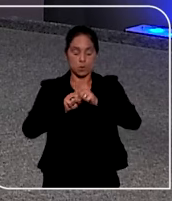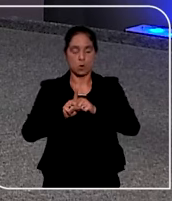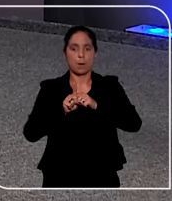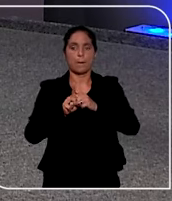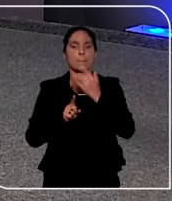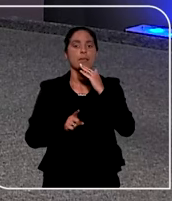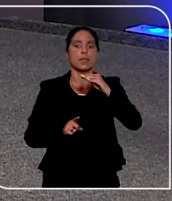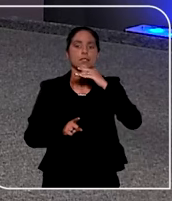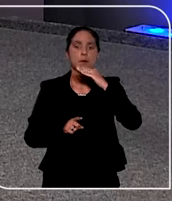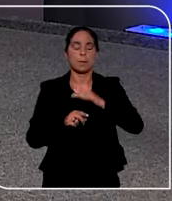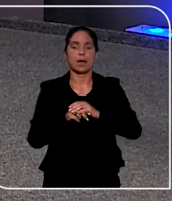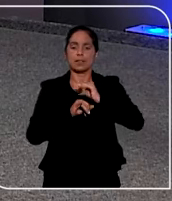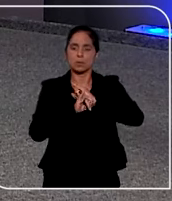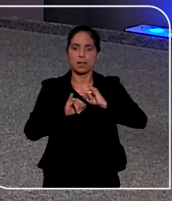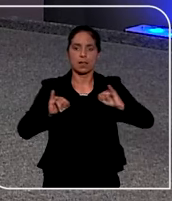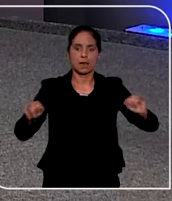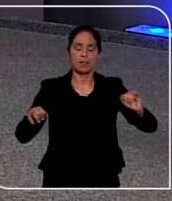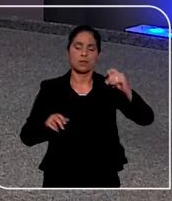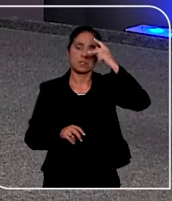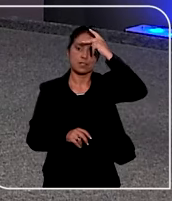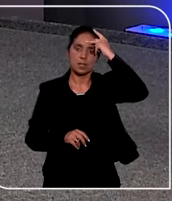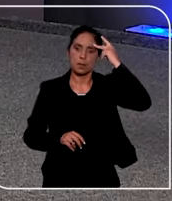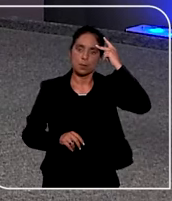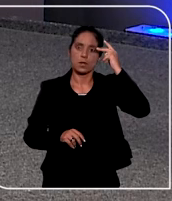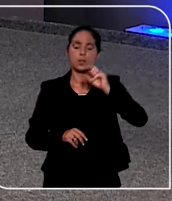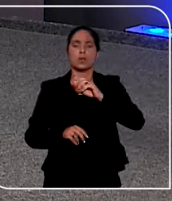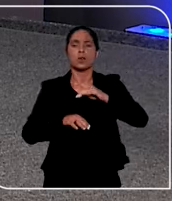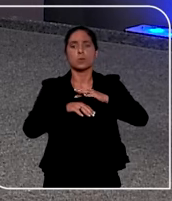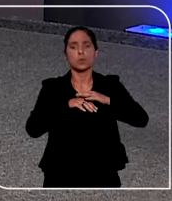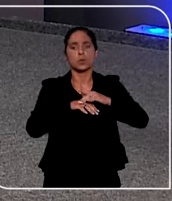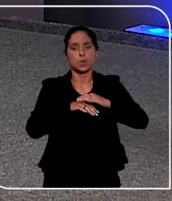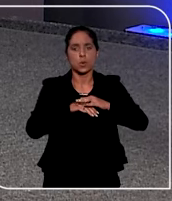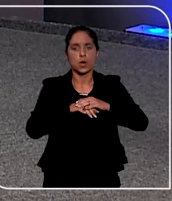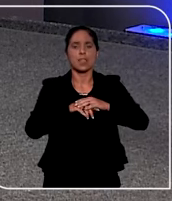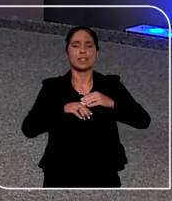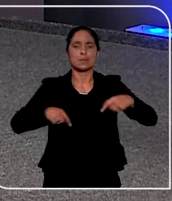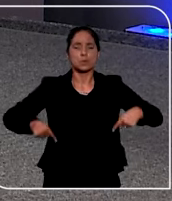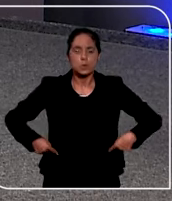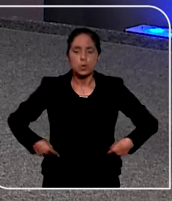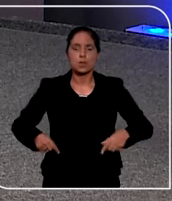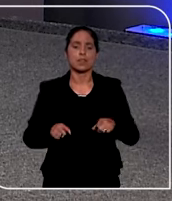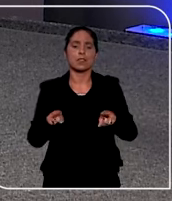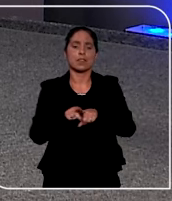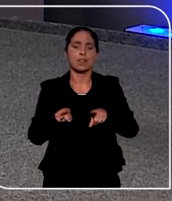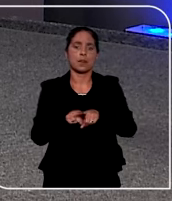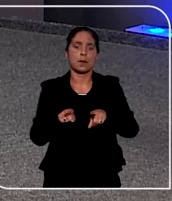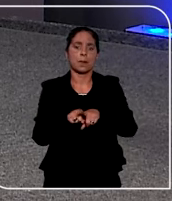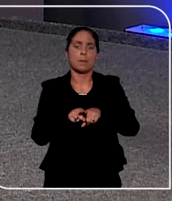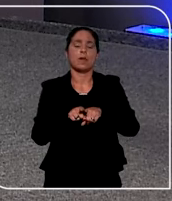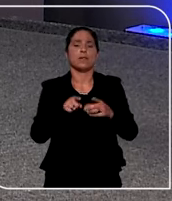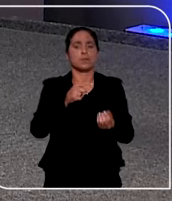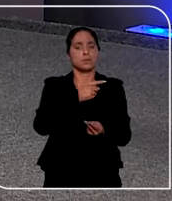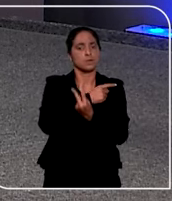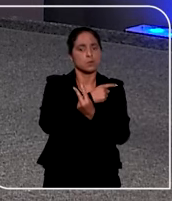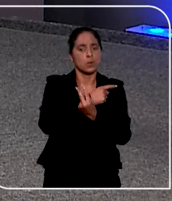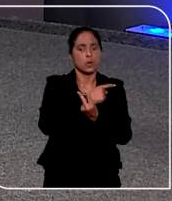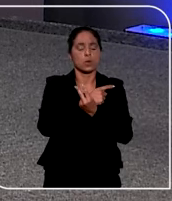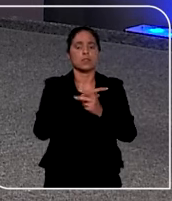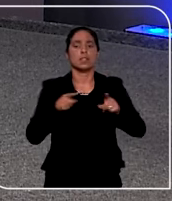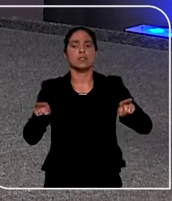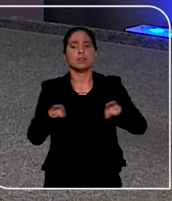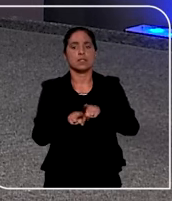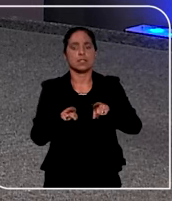março com o objetivo de informar as pessoas sobre as doenças renais e a importância da prevenção do